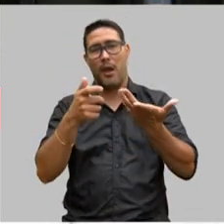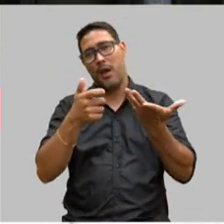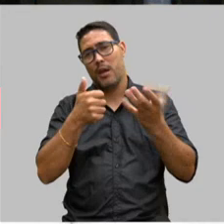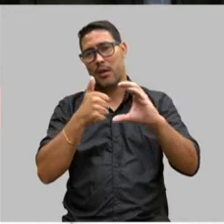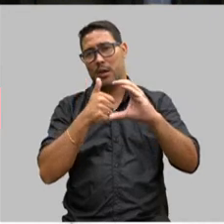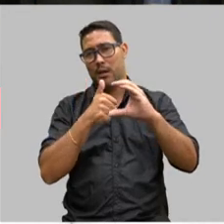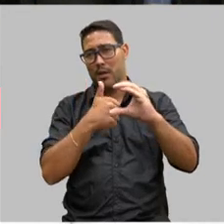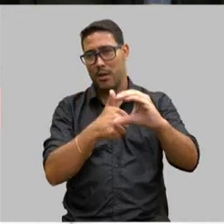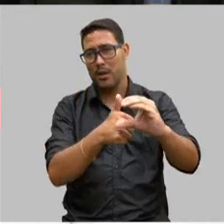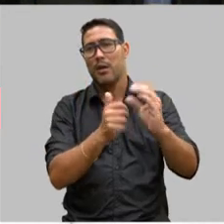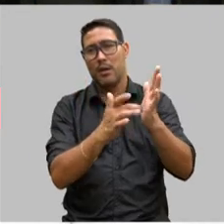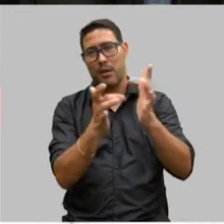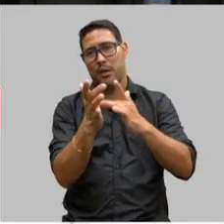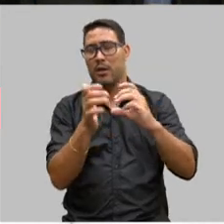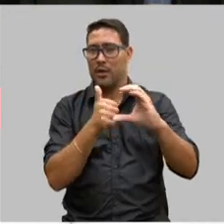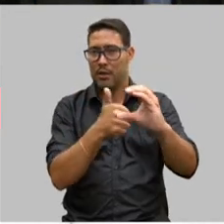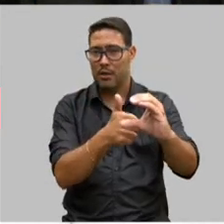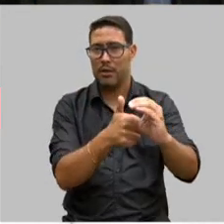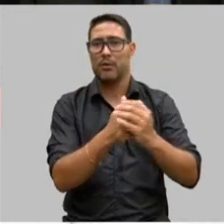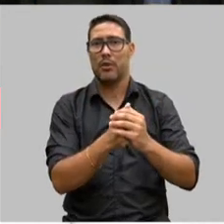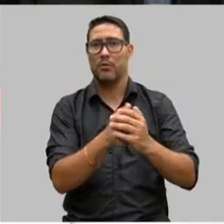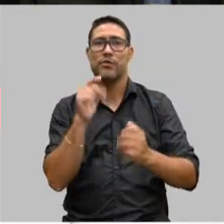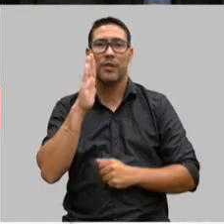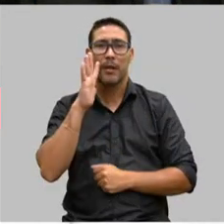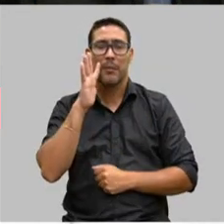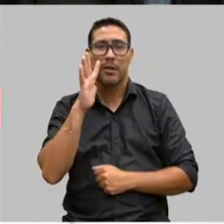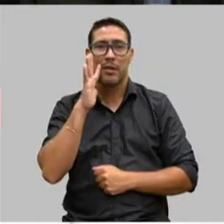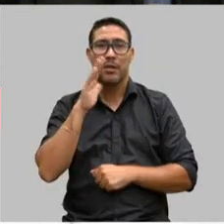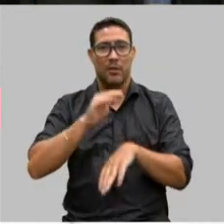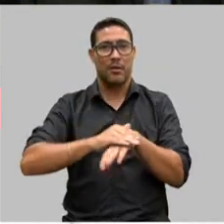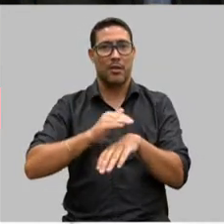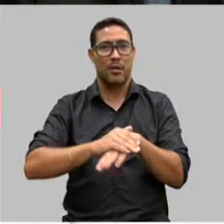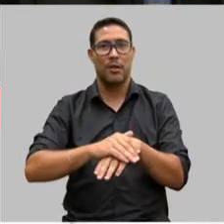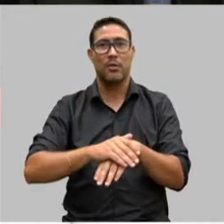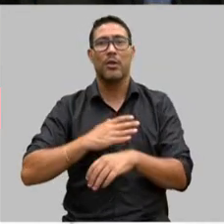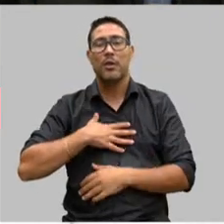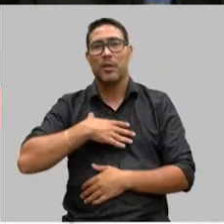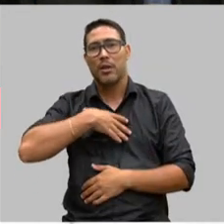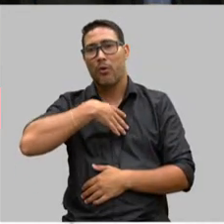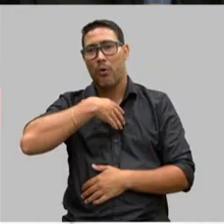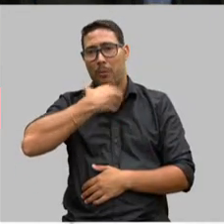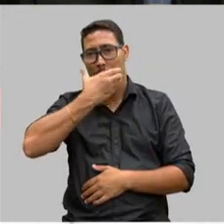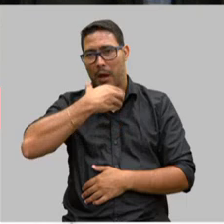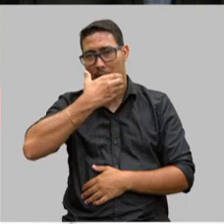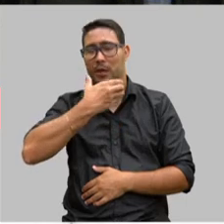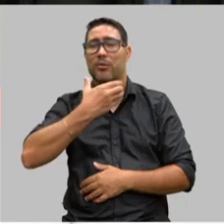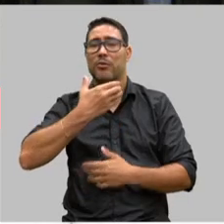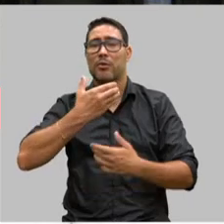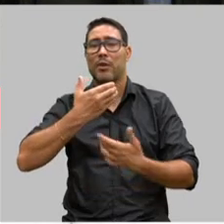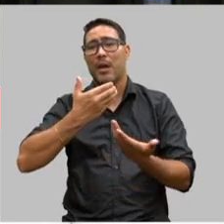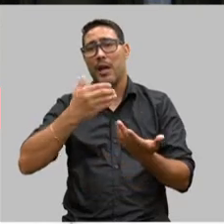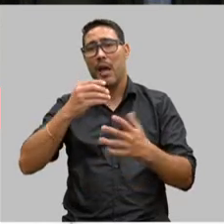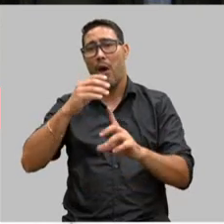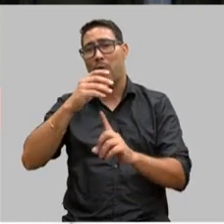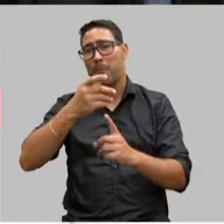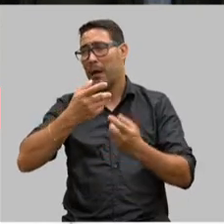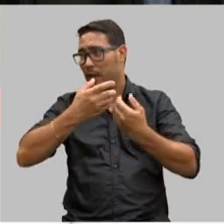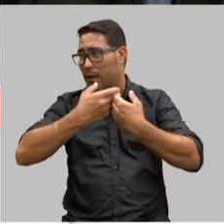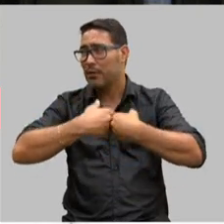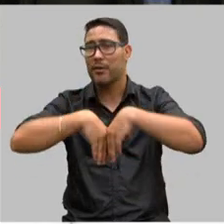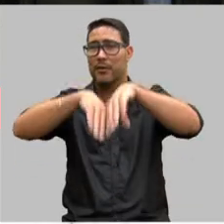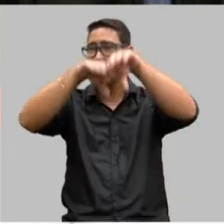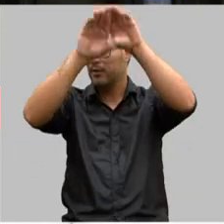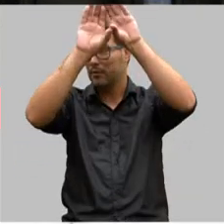fica pensando sempre, miticamente, que o paraíso é alguma coisa lá para cima. Paraíso é isso que